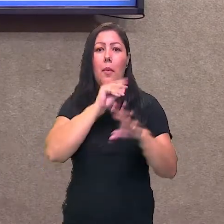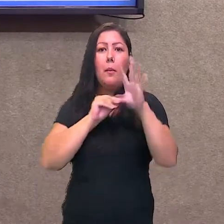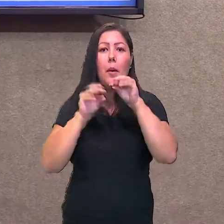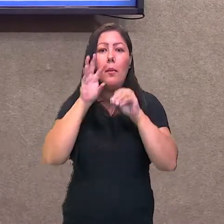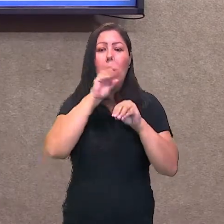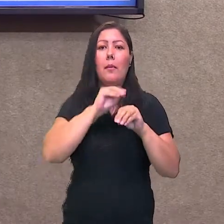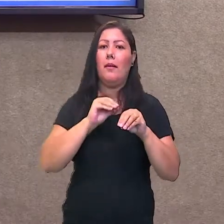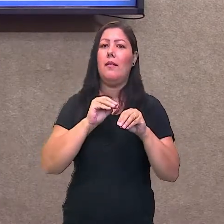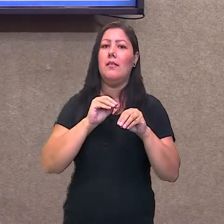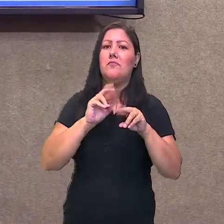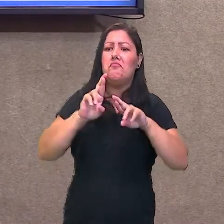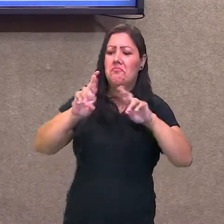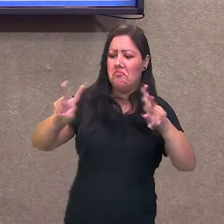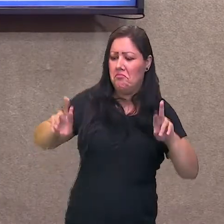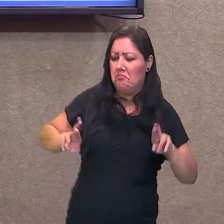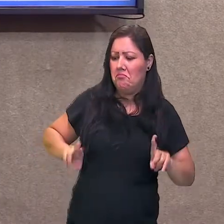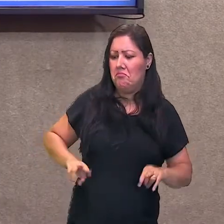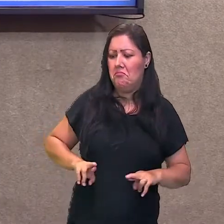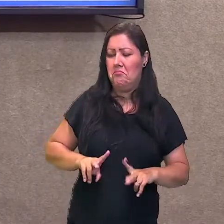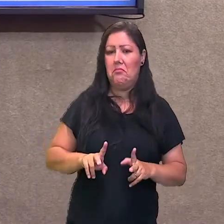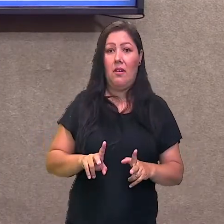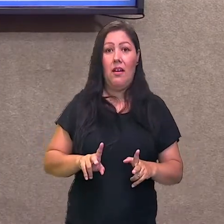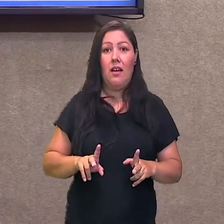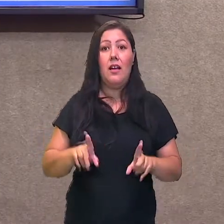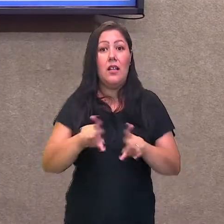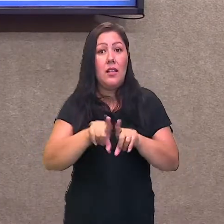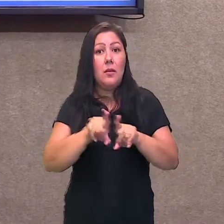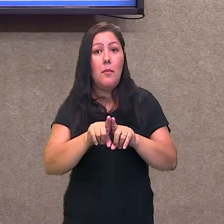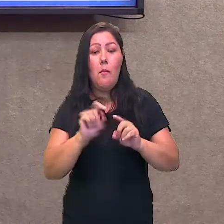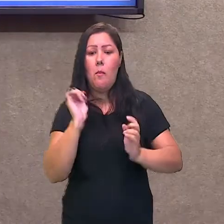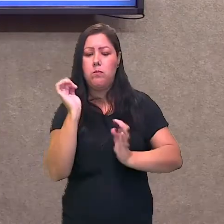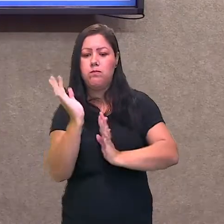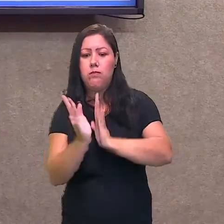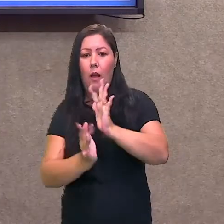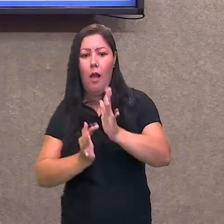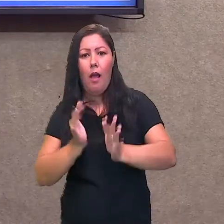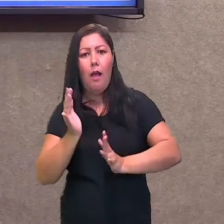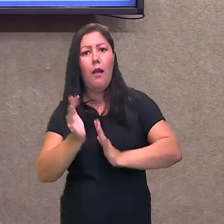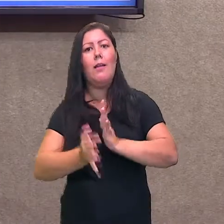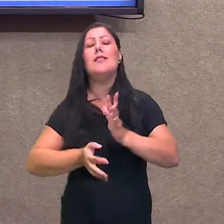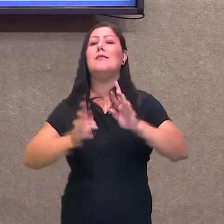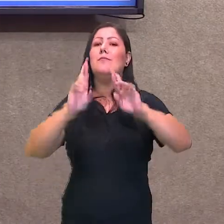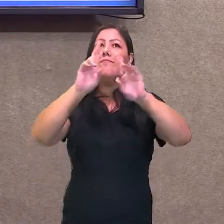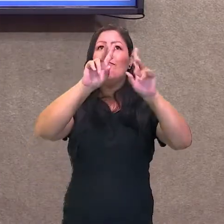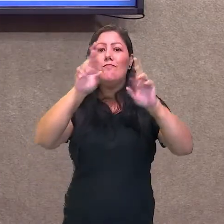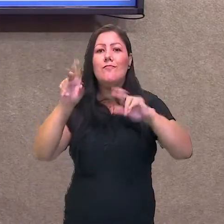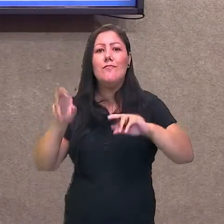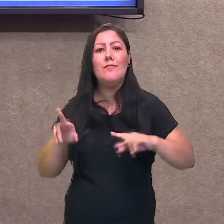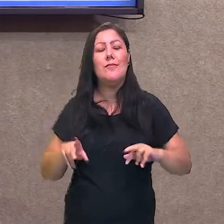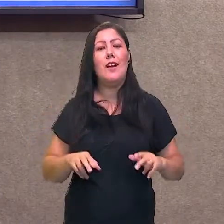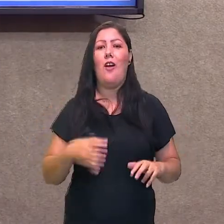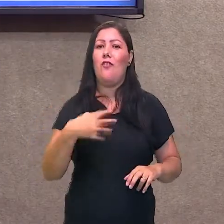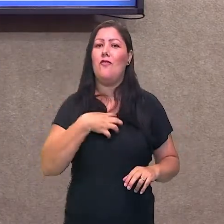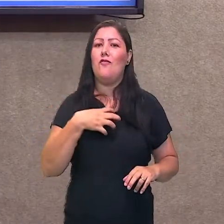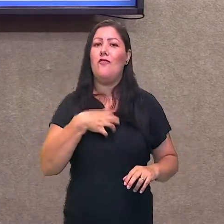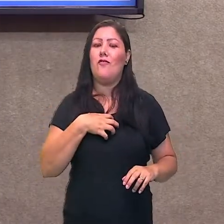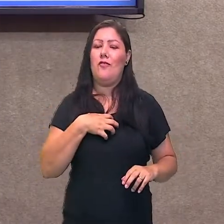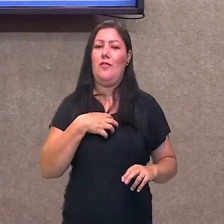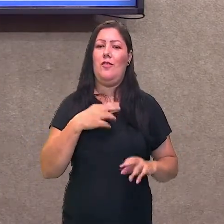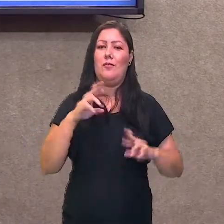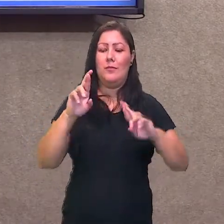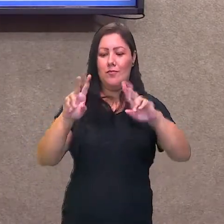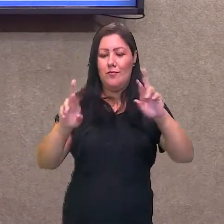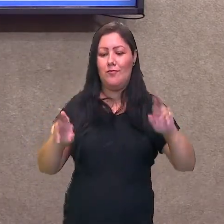diferente. Não é verdade? E por que que isso acontece? Esse